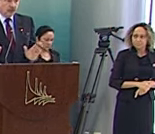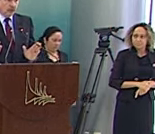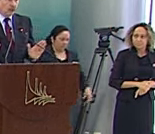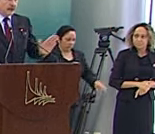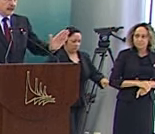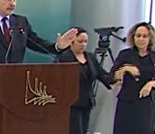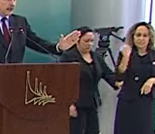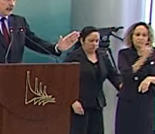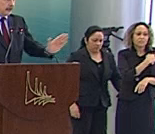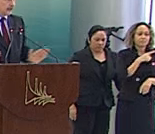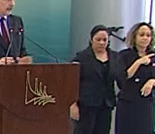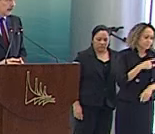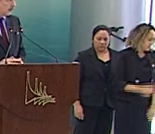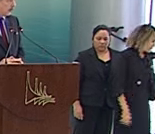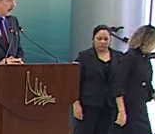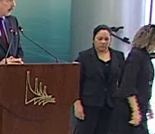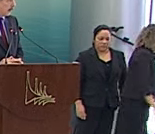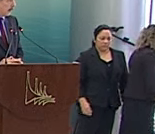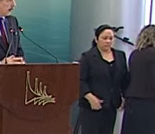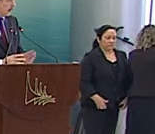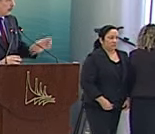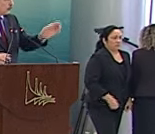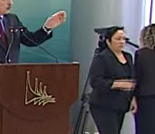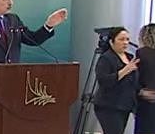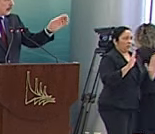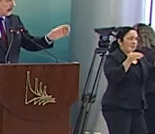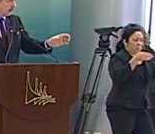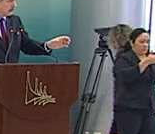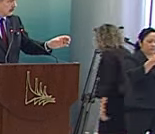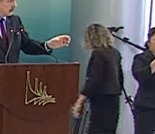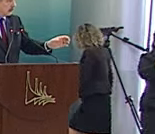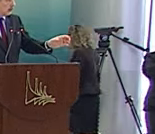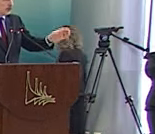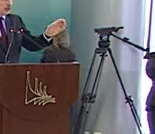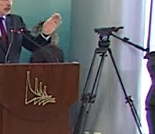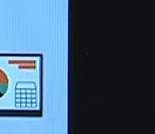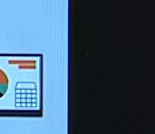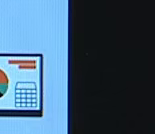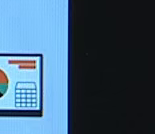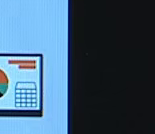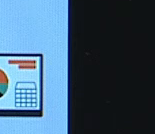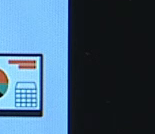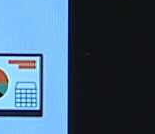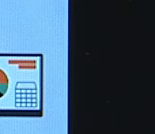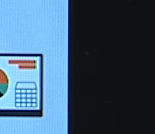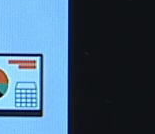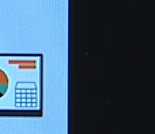Nós temos duas grandes vertentes no Pronatec. Primeiro, os cursos técnicos, onde o